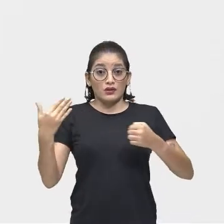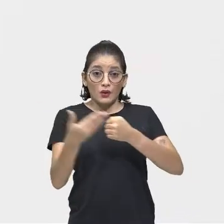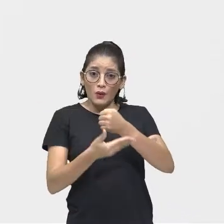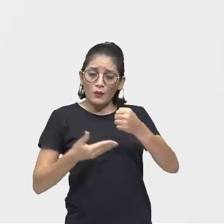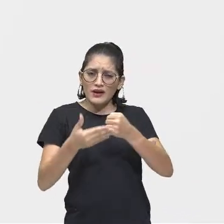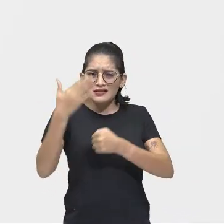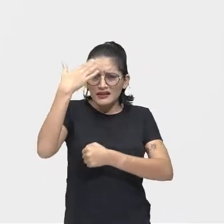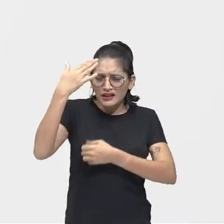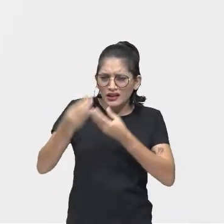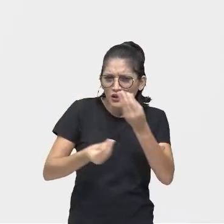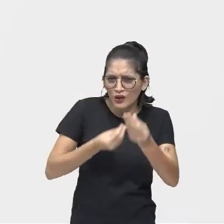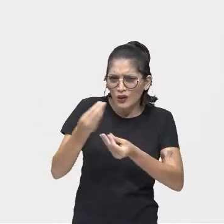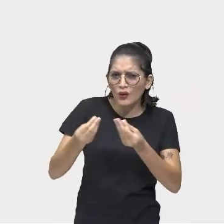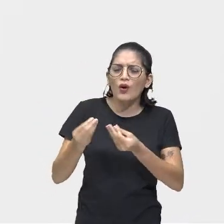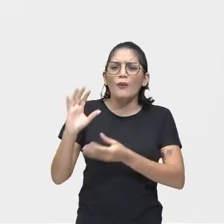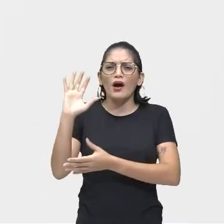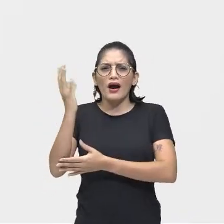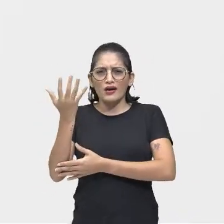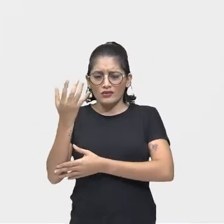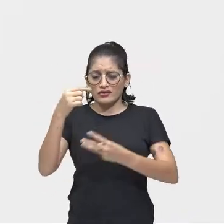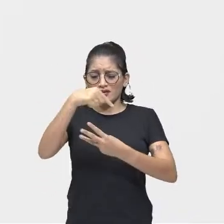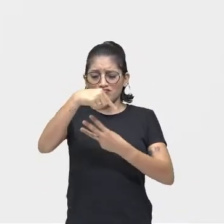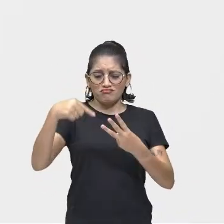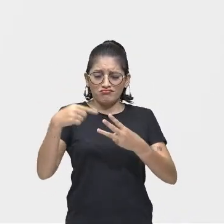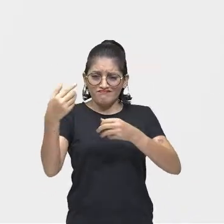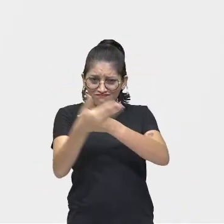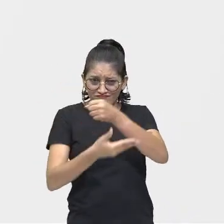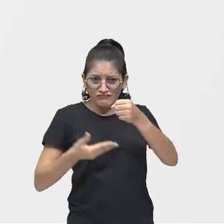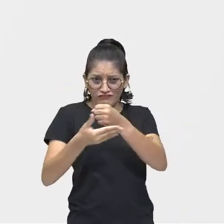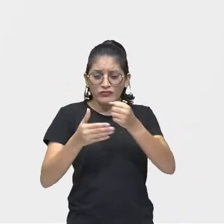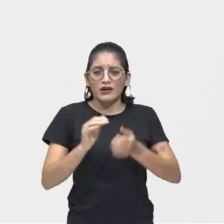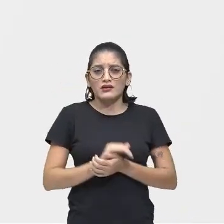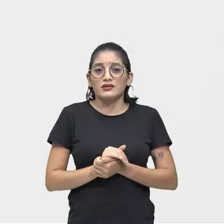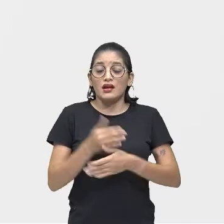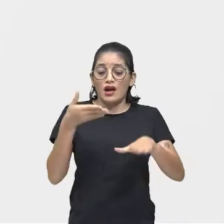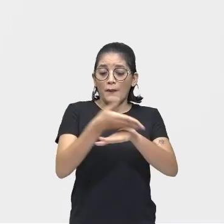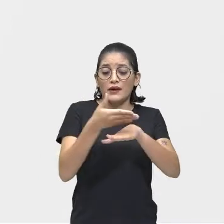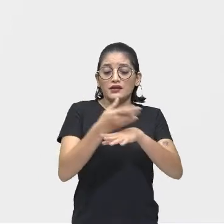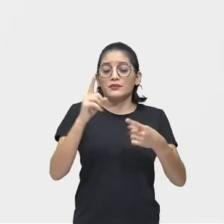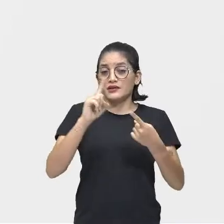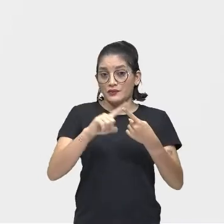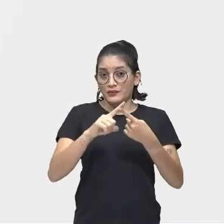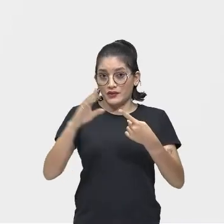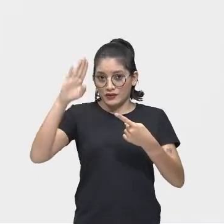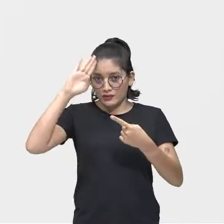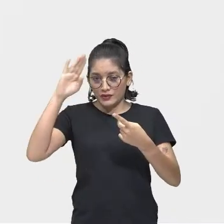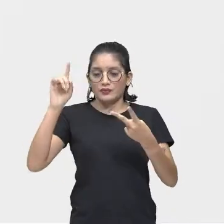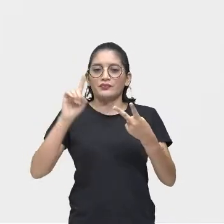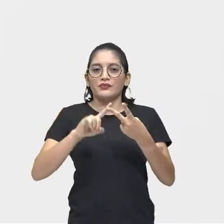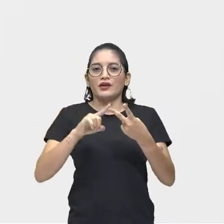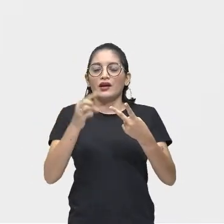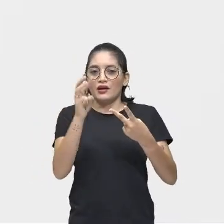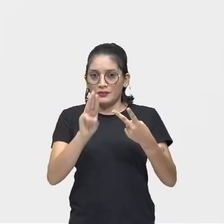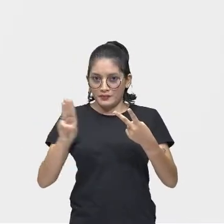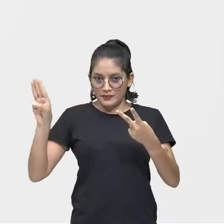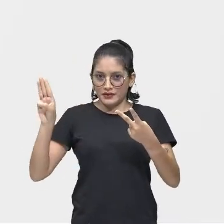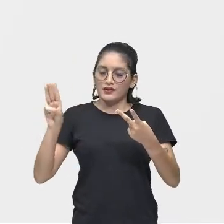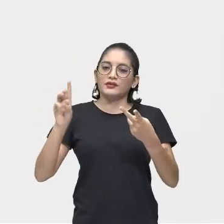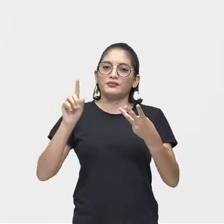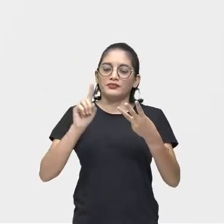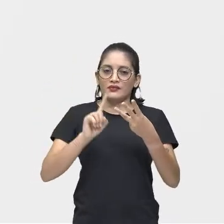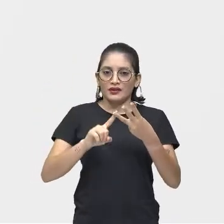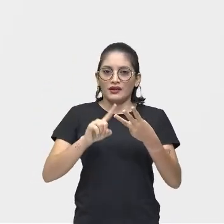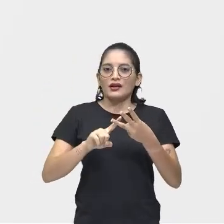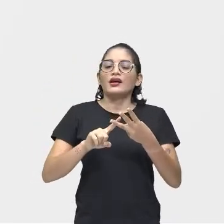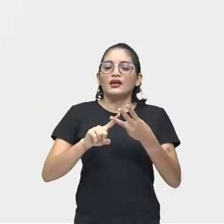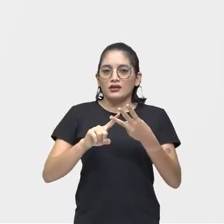entender como é que se deu a participação de 3 elementos básicos. A participação dos soldados, a participação dos bandeirantes